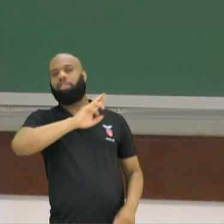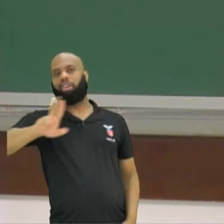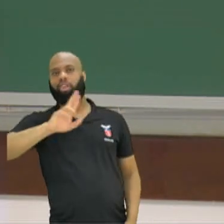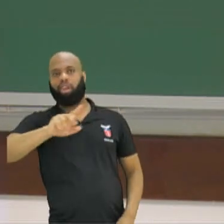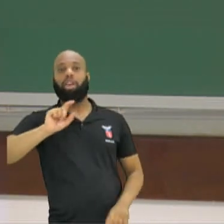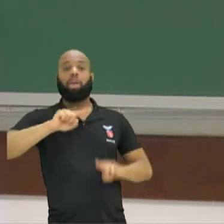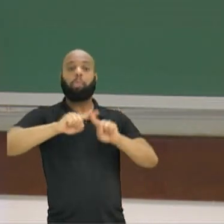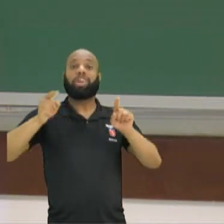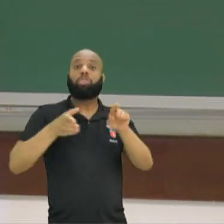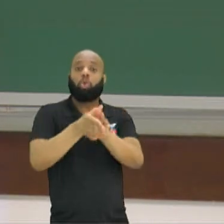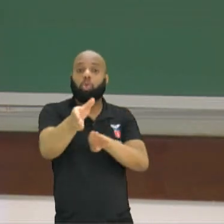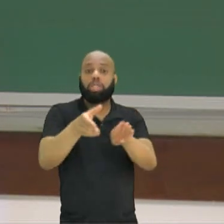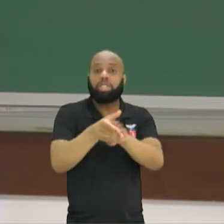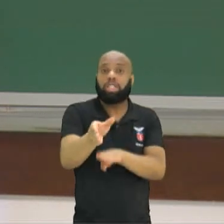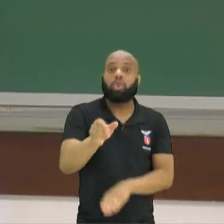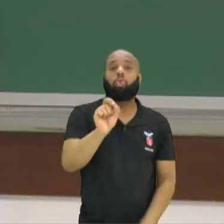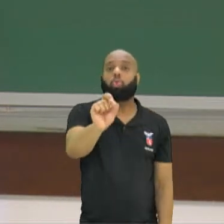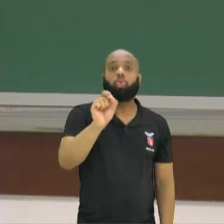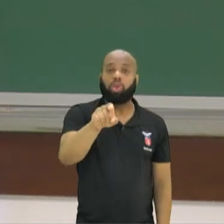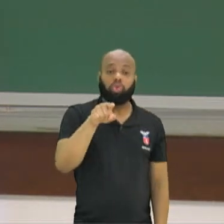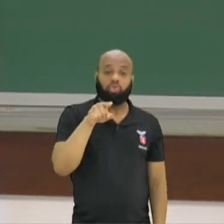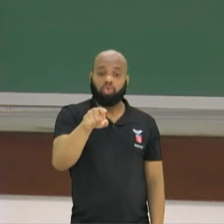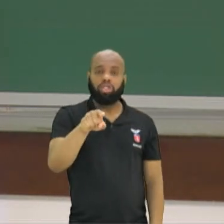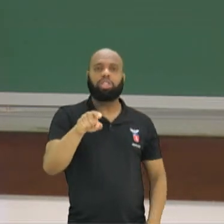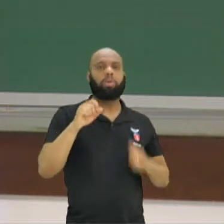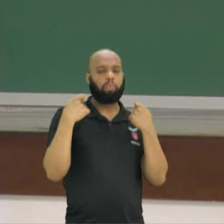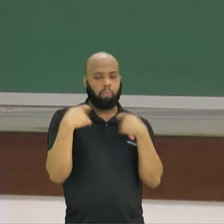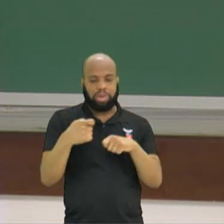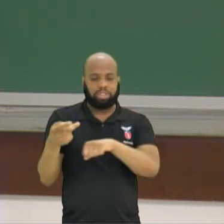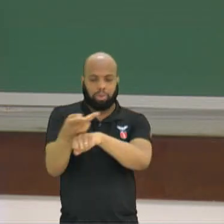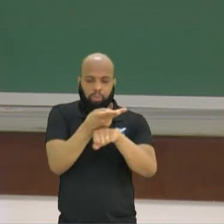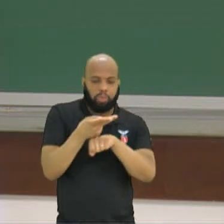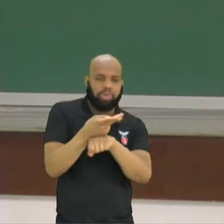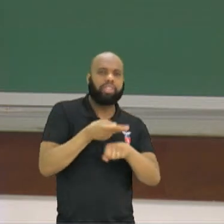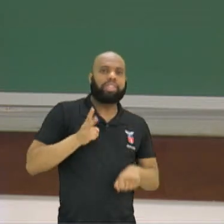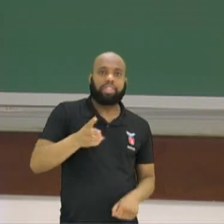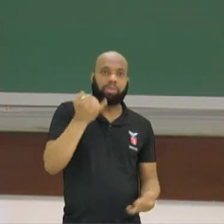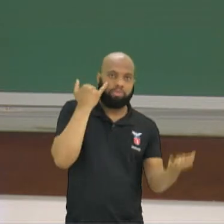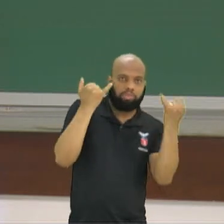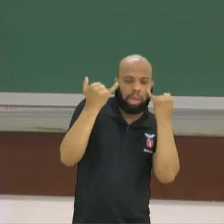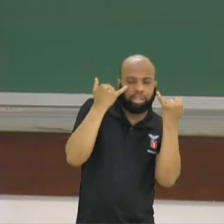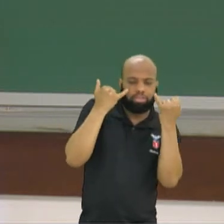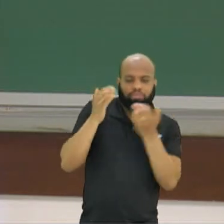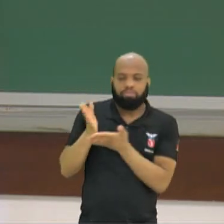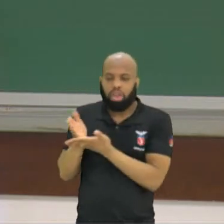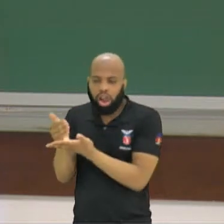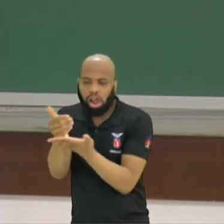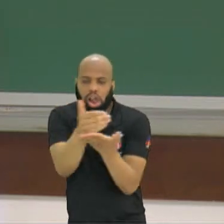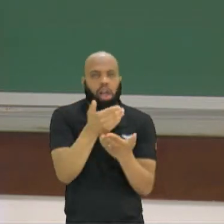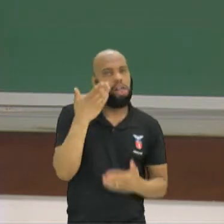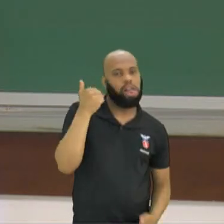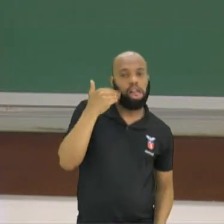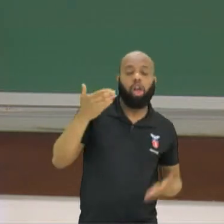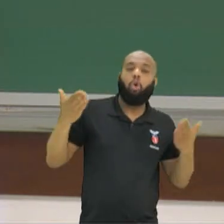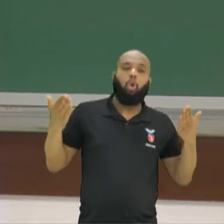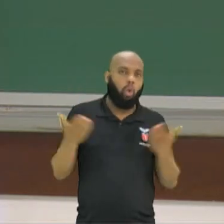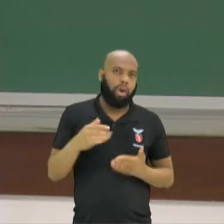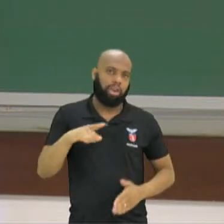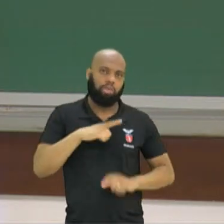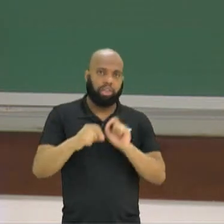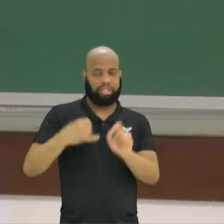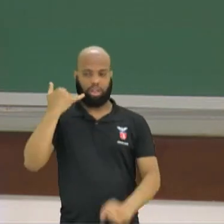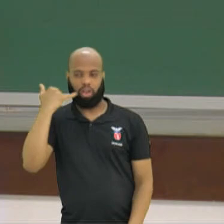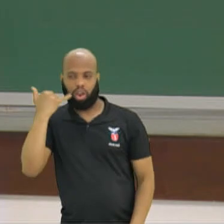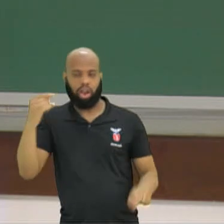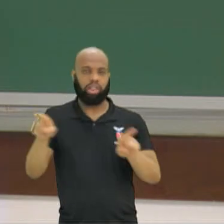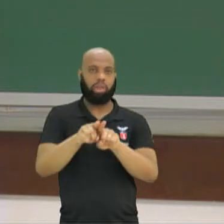que eu aconselho sempre os alunos? Né? Que vocês busquem sempre informação. Né? Vocês têm hoje em dia, com o